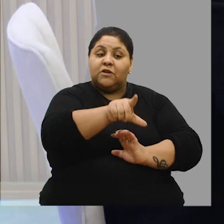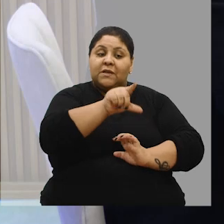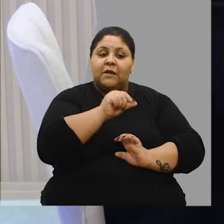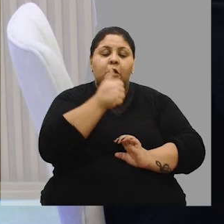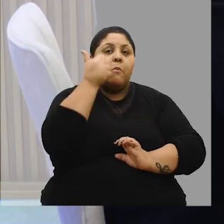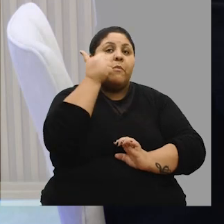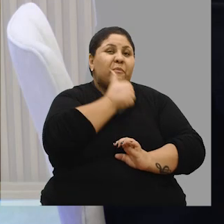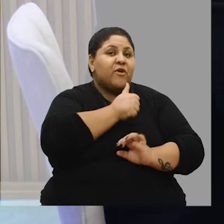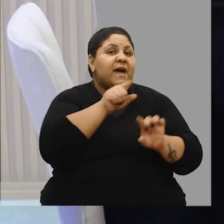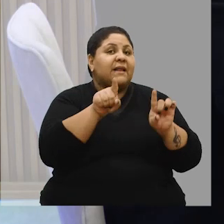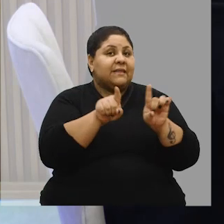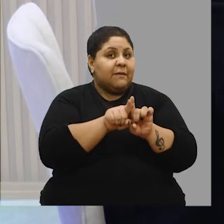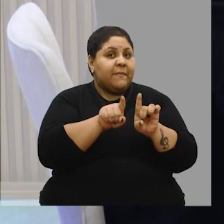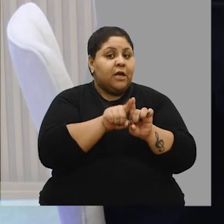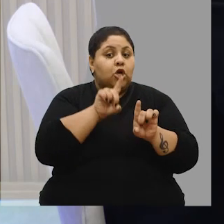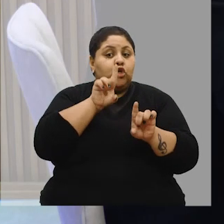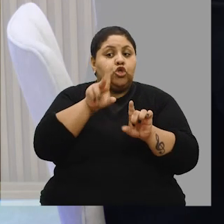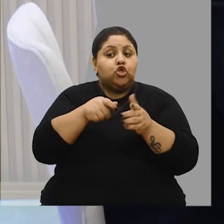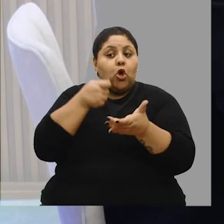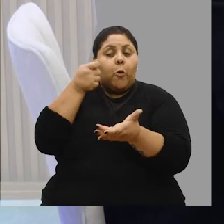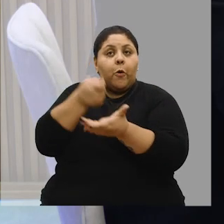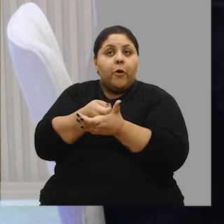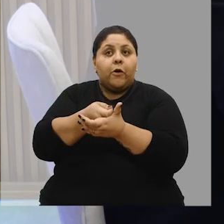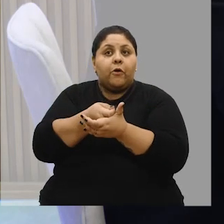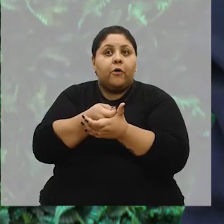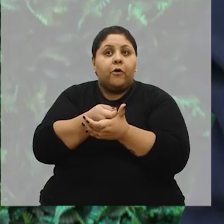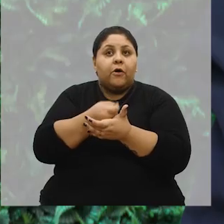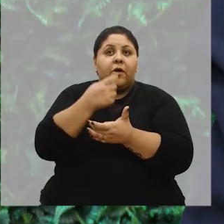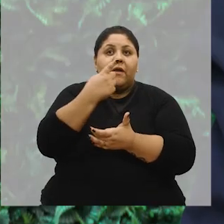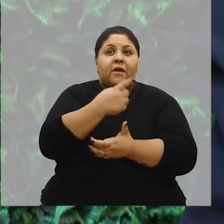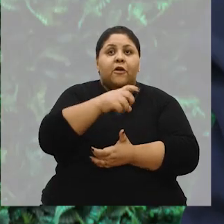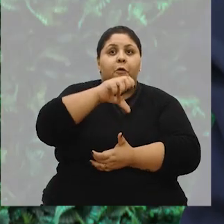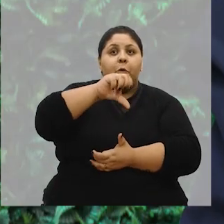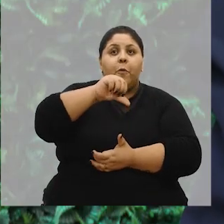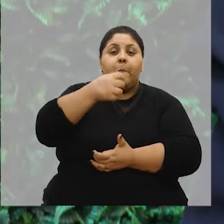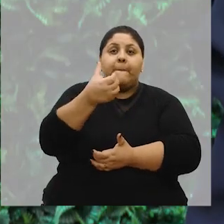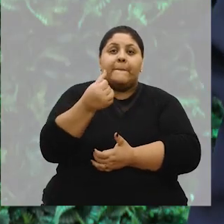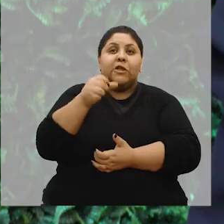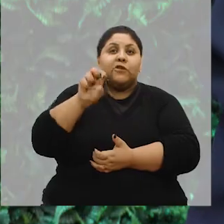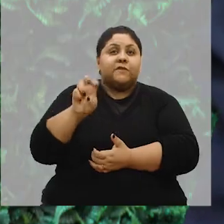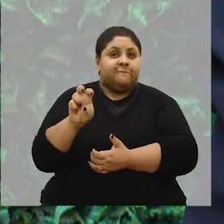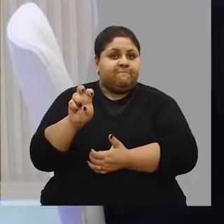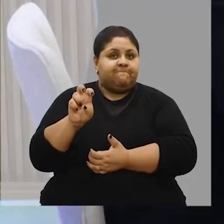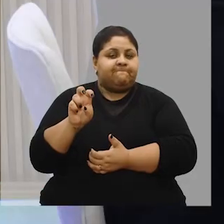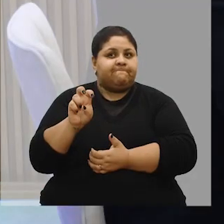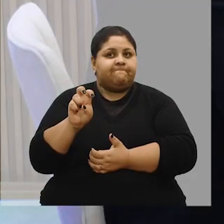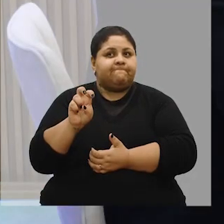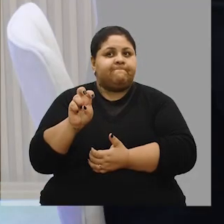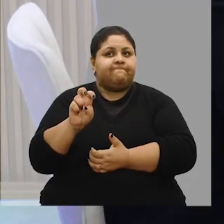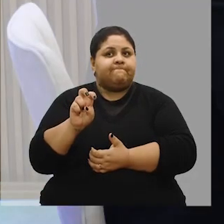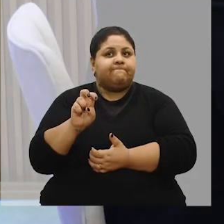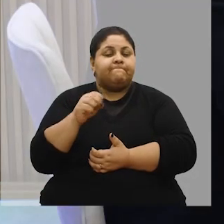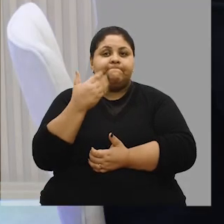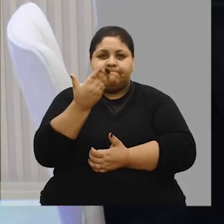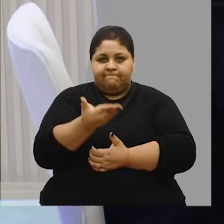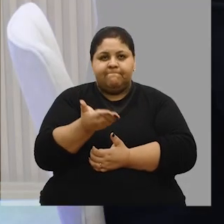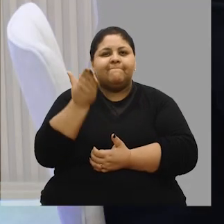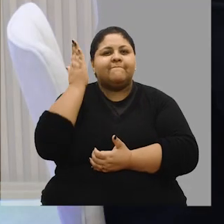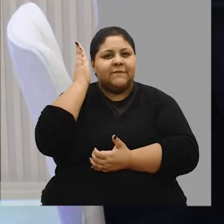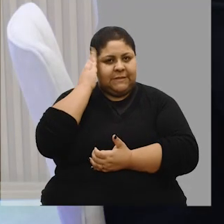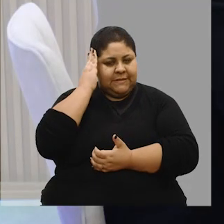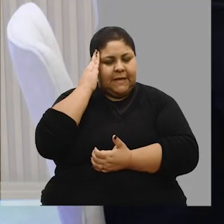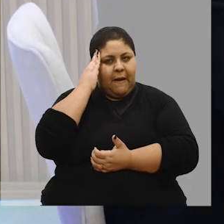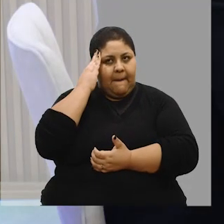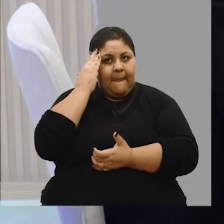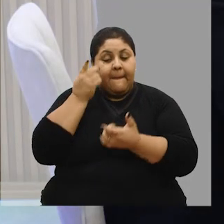para a mulher também. Ele só se tornou obrigatório em 1965. E o senhor sabe, bom, o senhor deve saber,